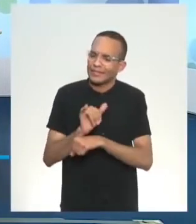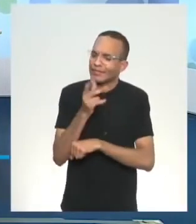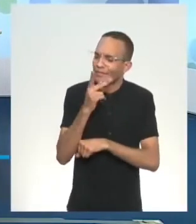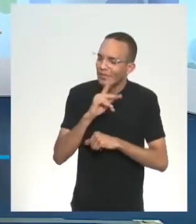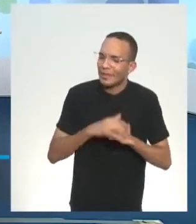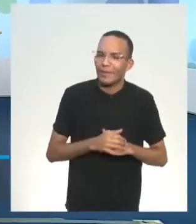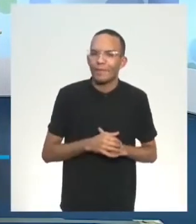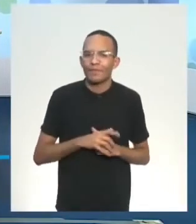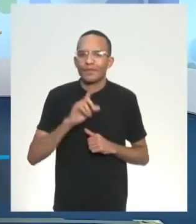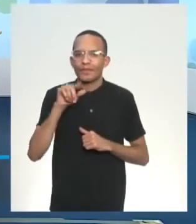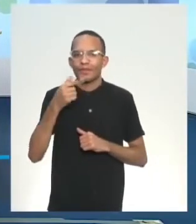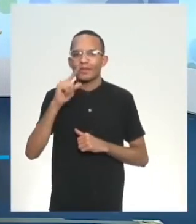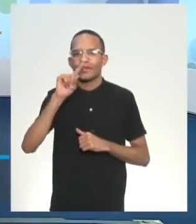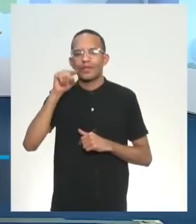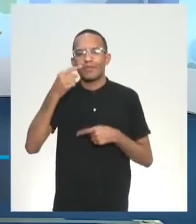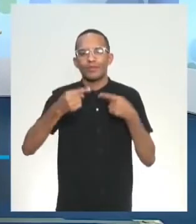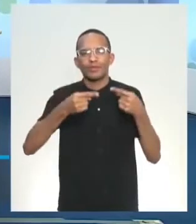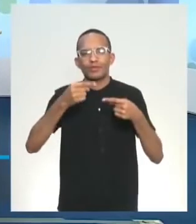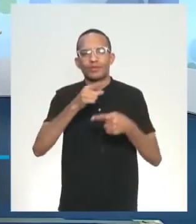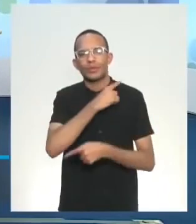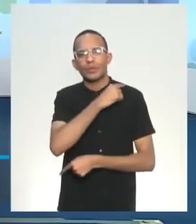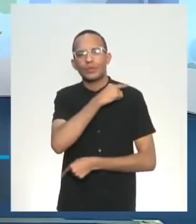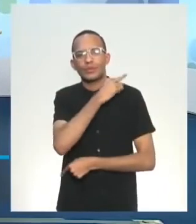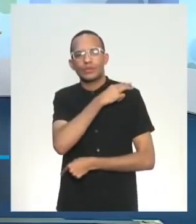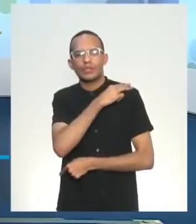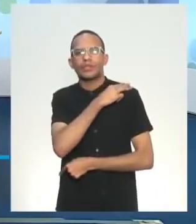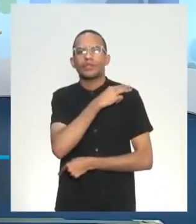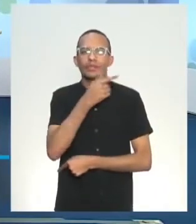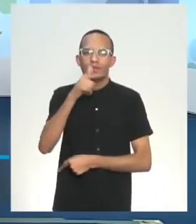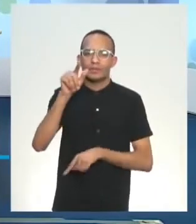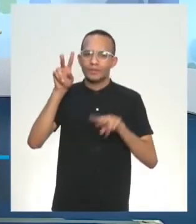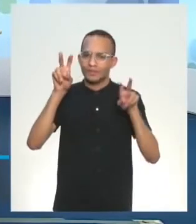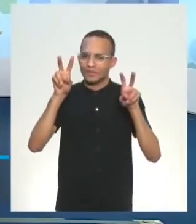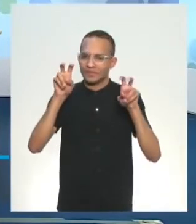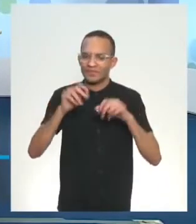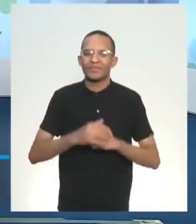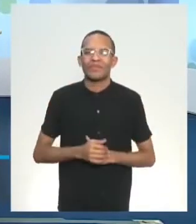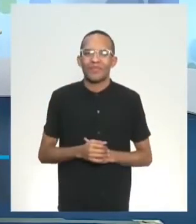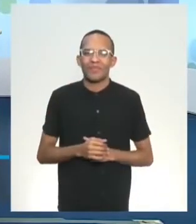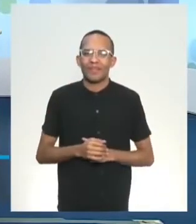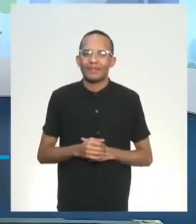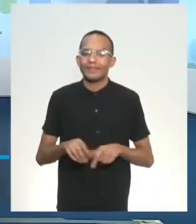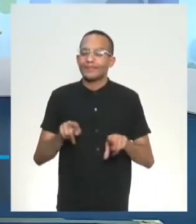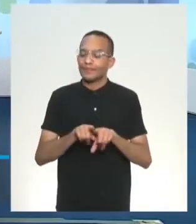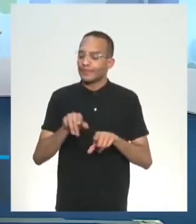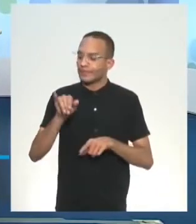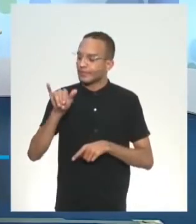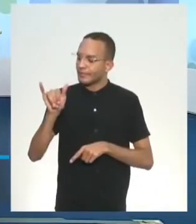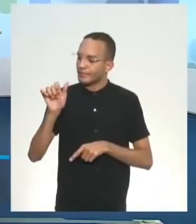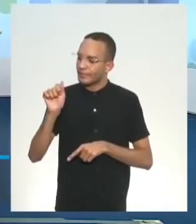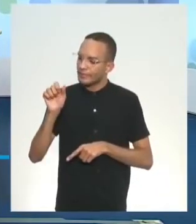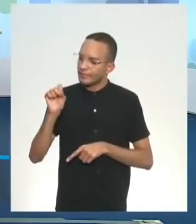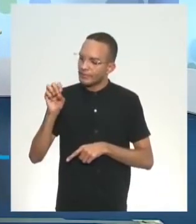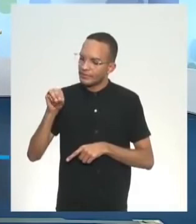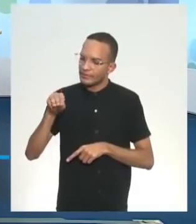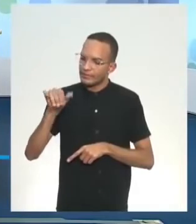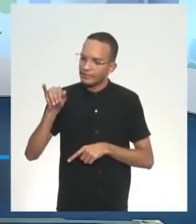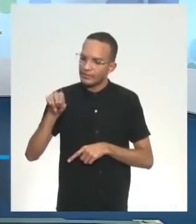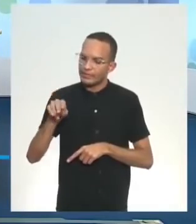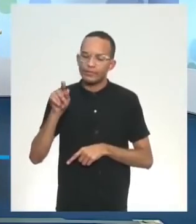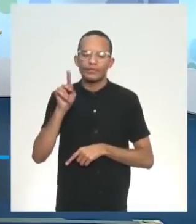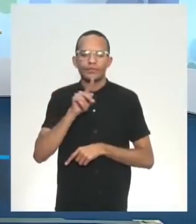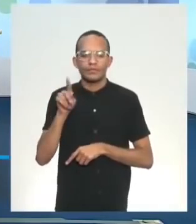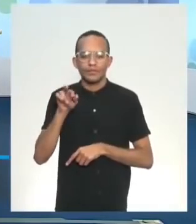para outro, pode Isso aí ser? a gente vai discutir lá no ensino médio, talvez, alguma coisa. A Yasmin, da